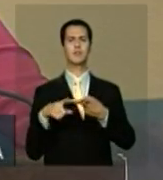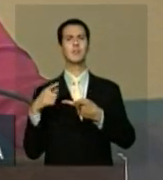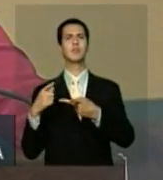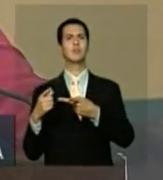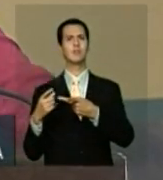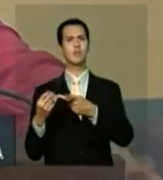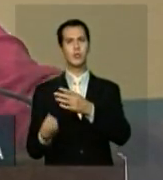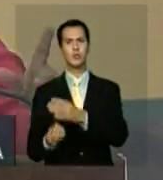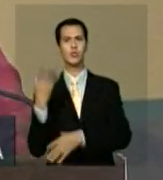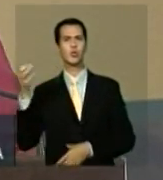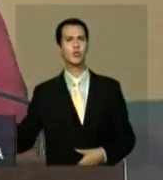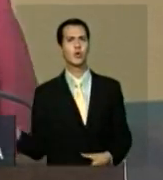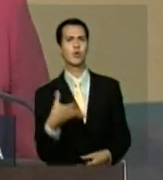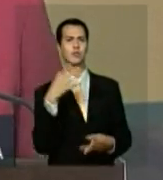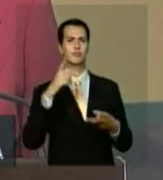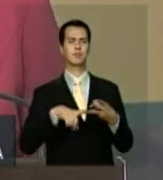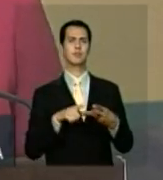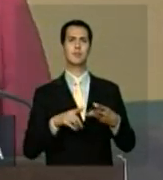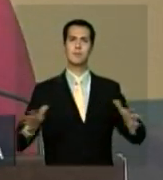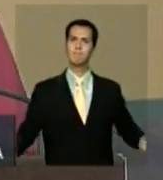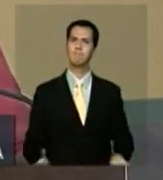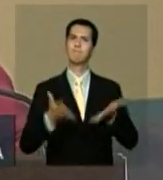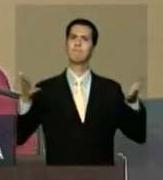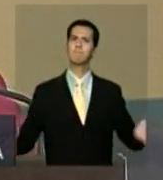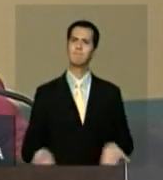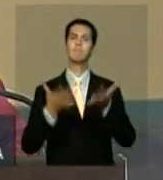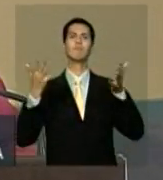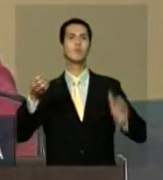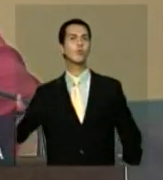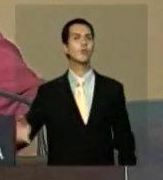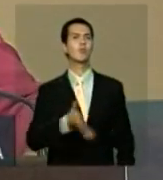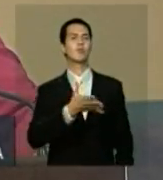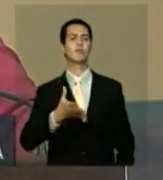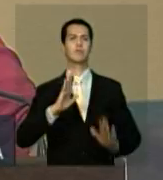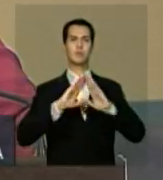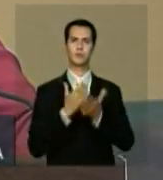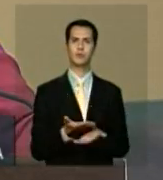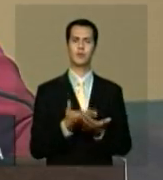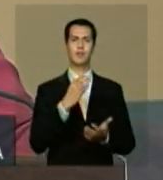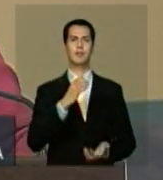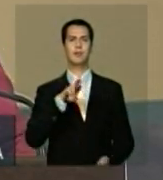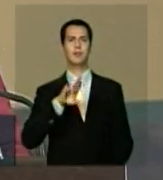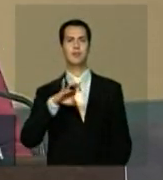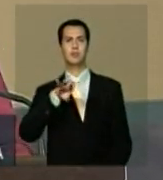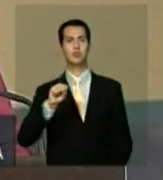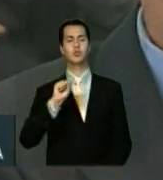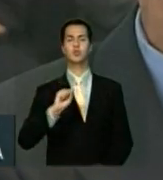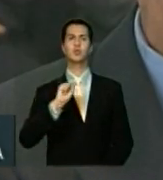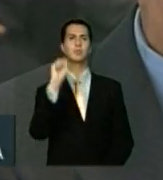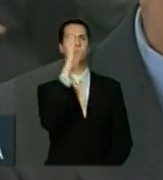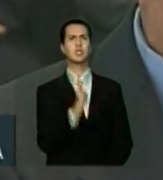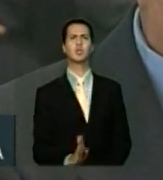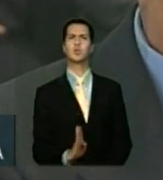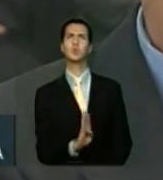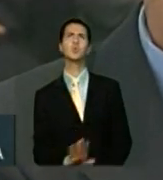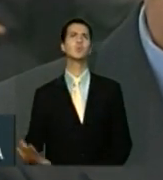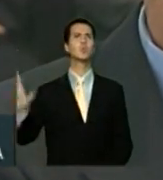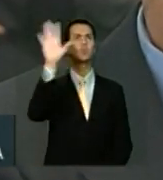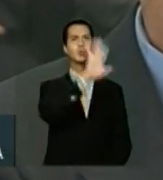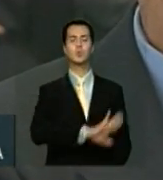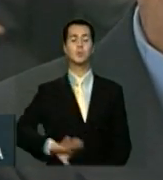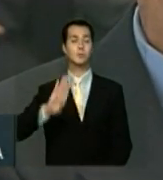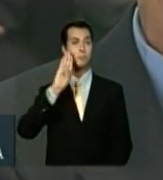construir incentivar a existência de creches em todas as regiões do país em